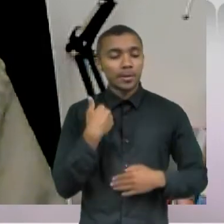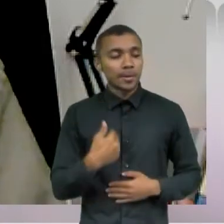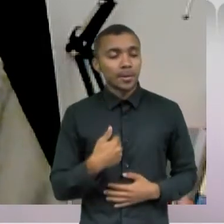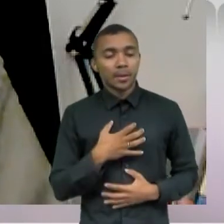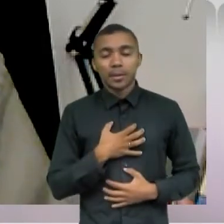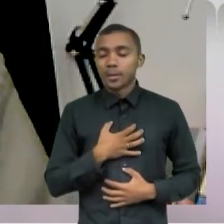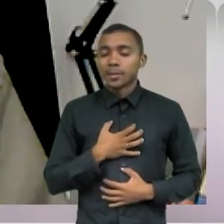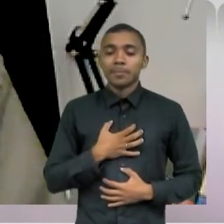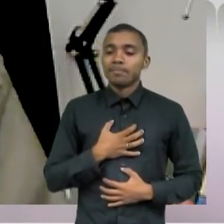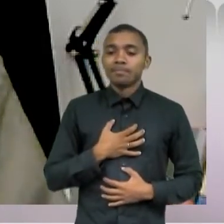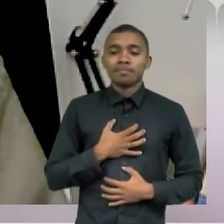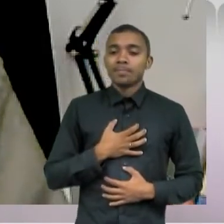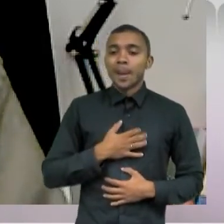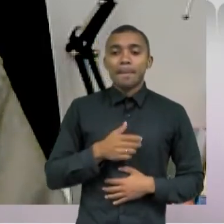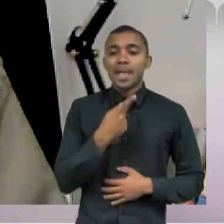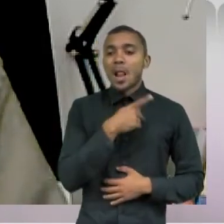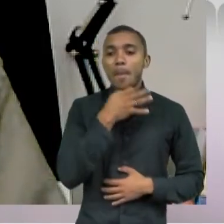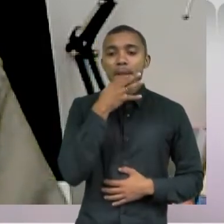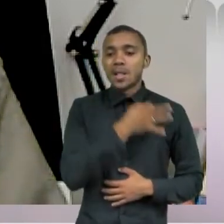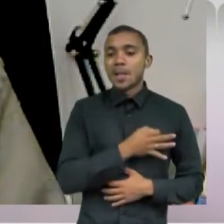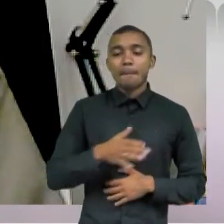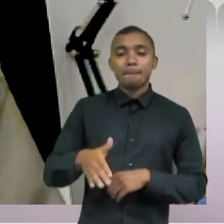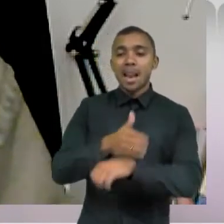foi a melhor análise,